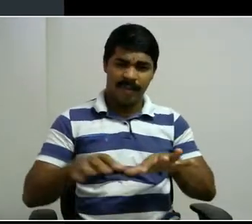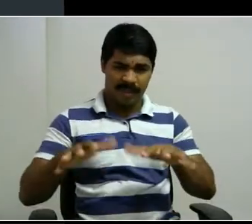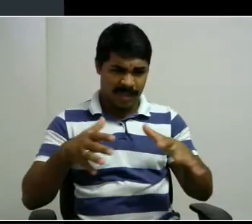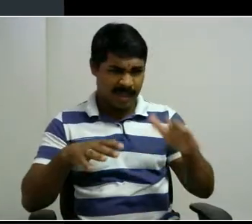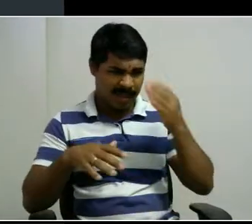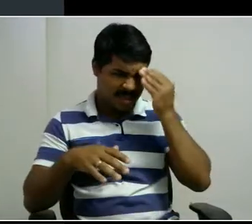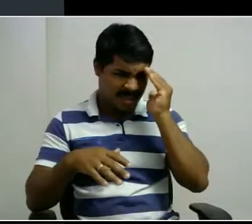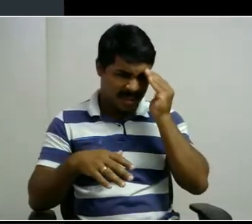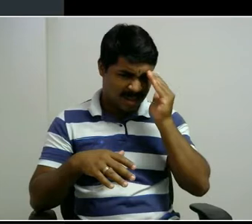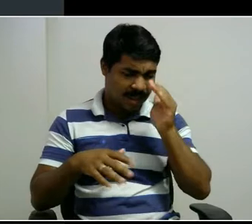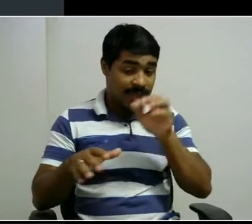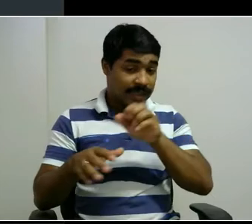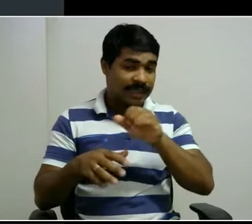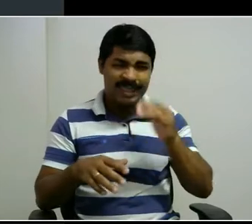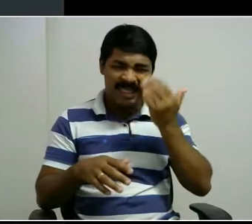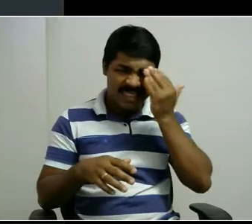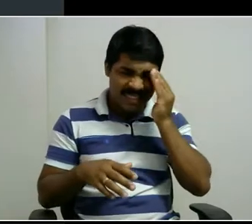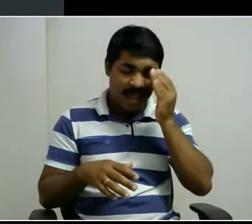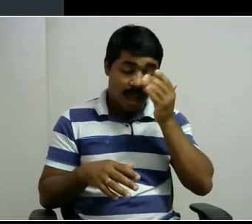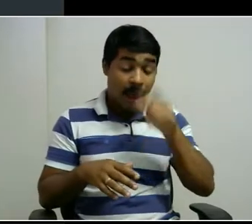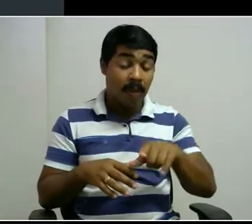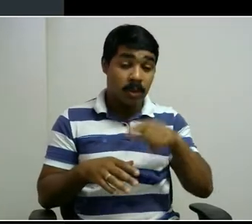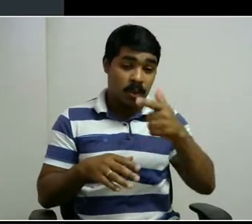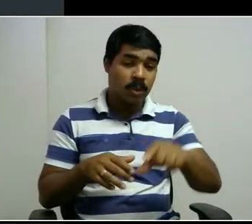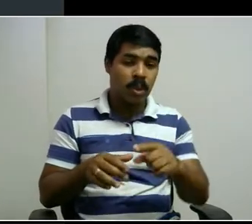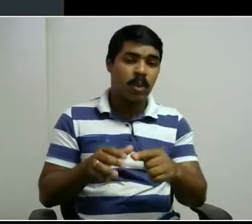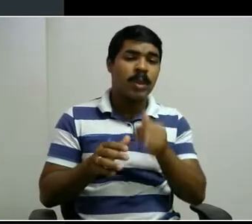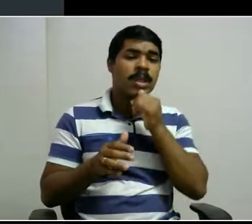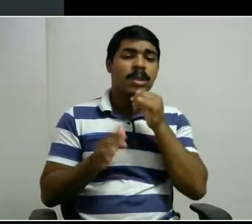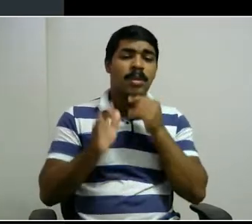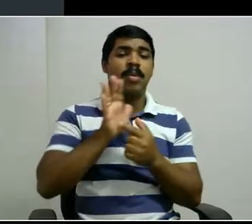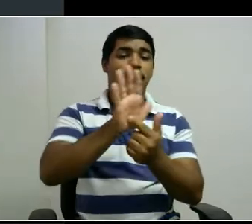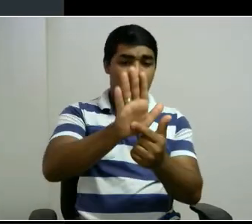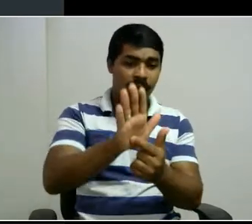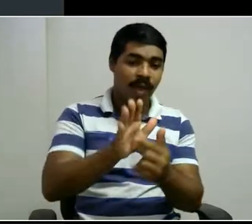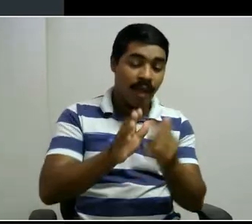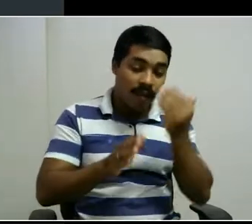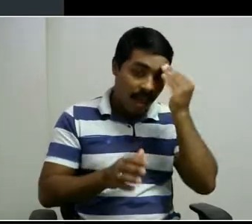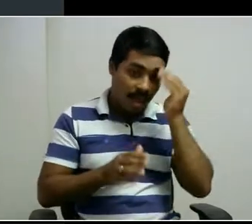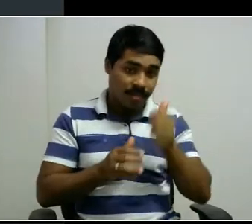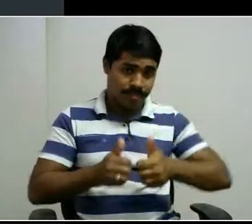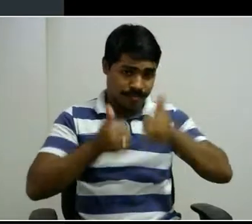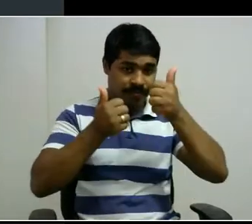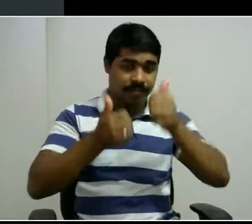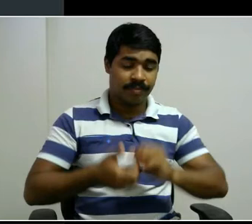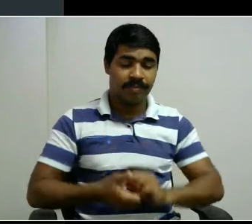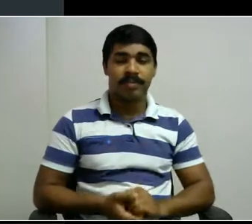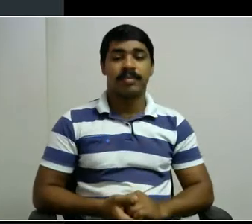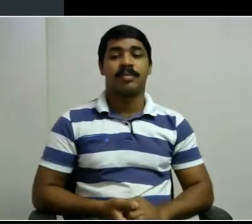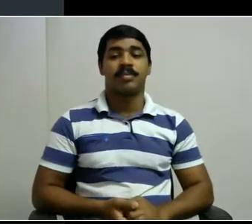Se não deu, daqui a pouquinho a gente vê mais um exemplo para entender melhor. Tá? Então, ó,